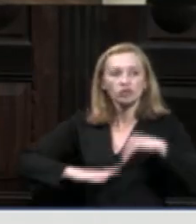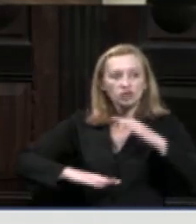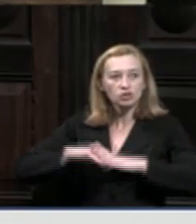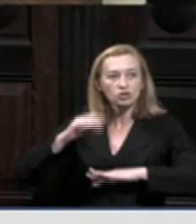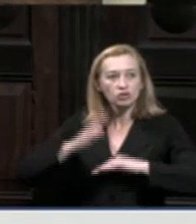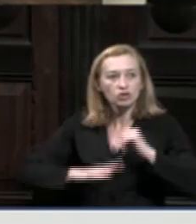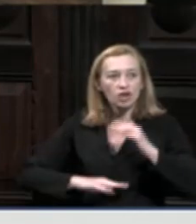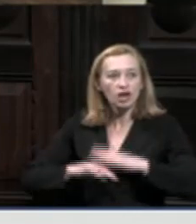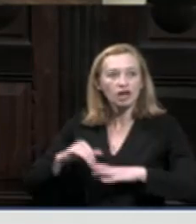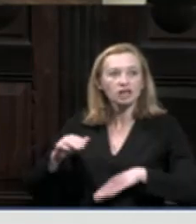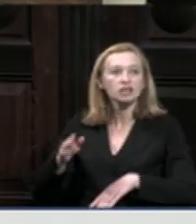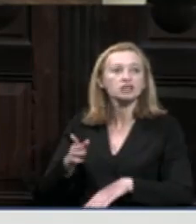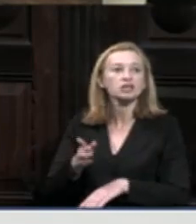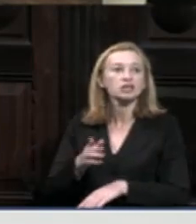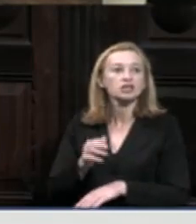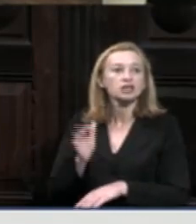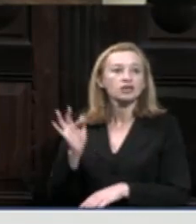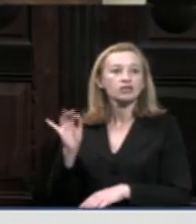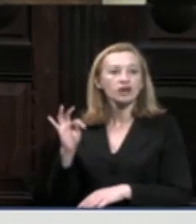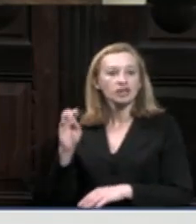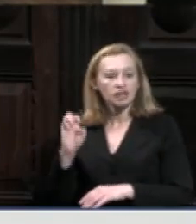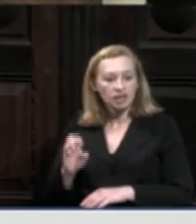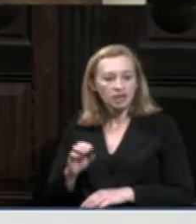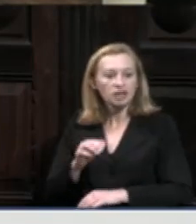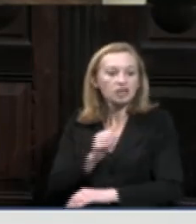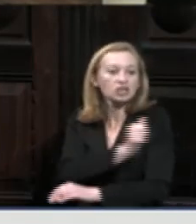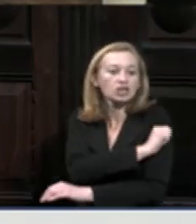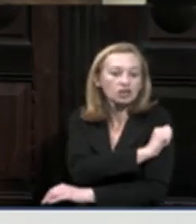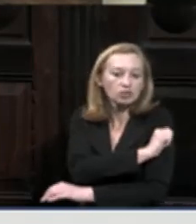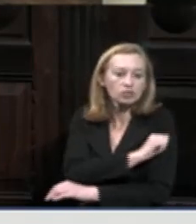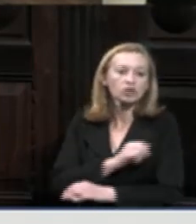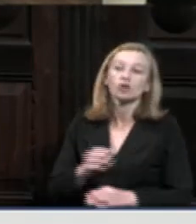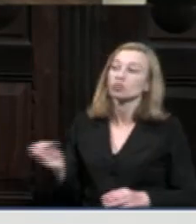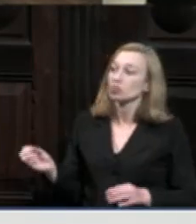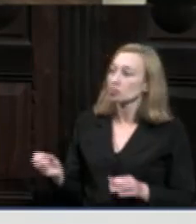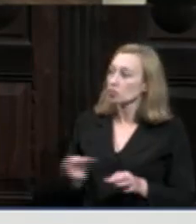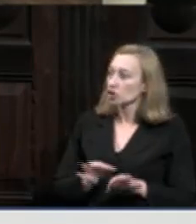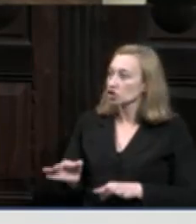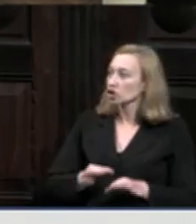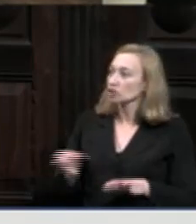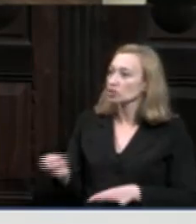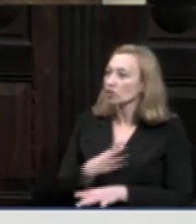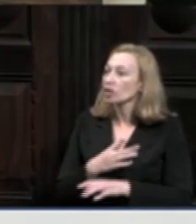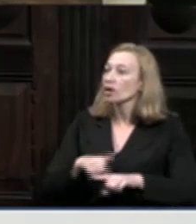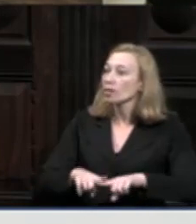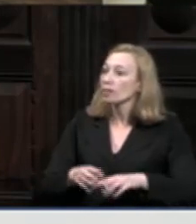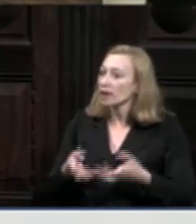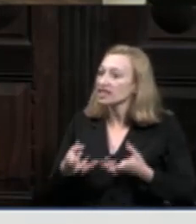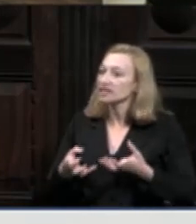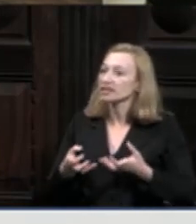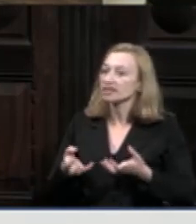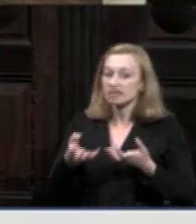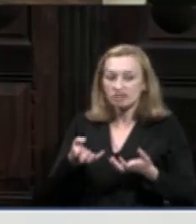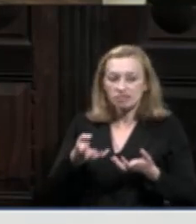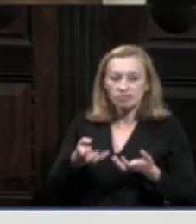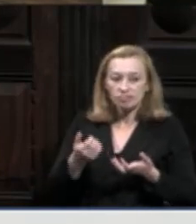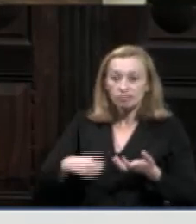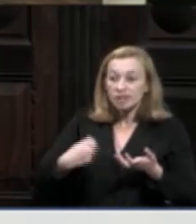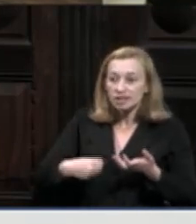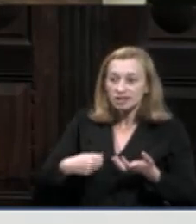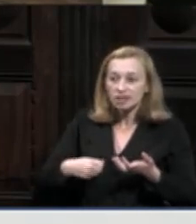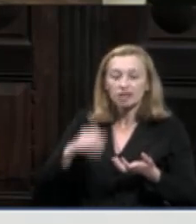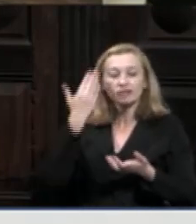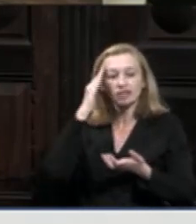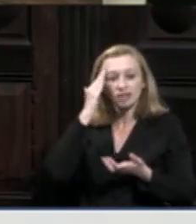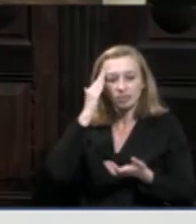da FAETEC. Esse é um projeto fundamental para o futuro da FAETEC, mas ele requer entendimento. E requerer